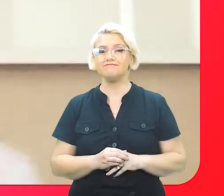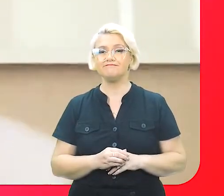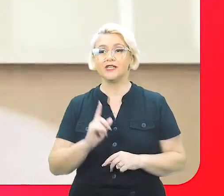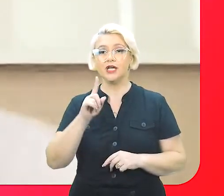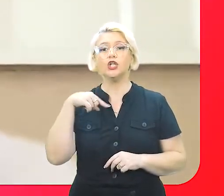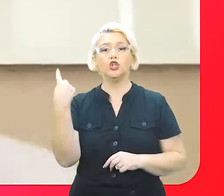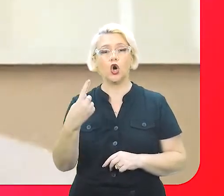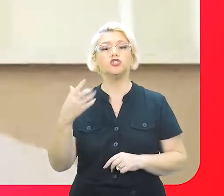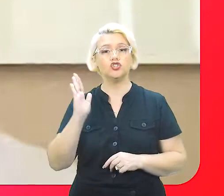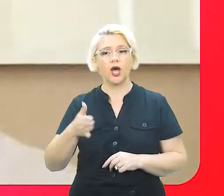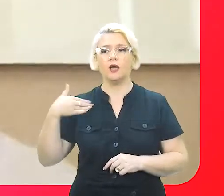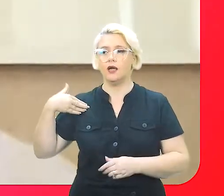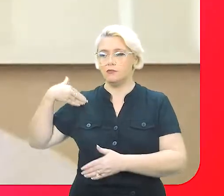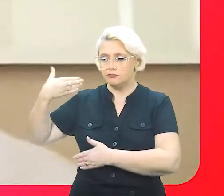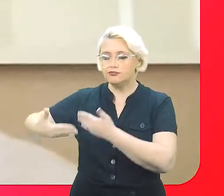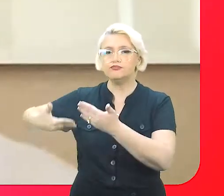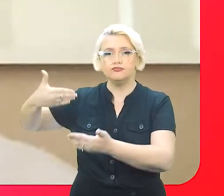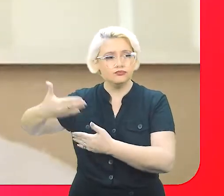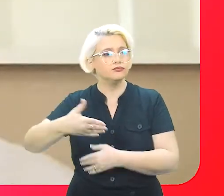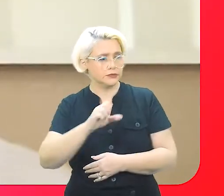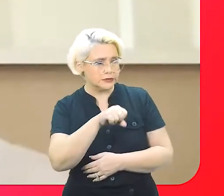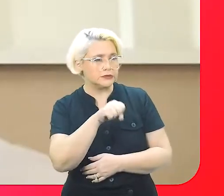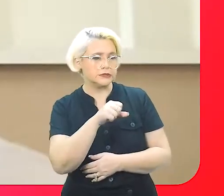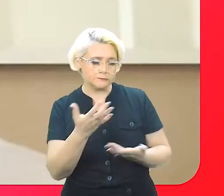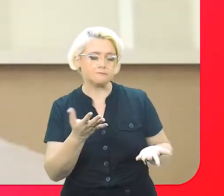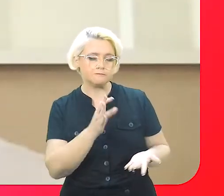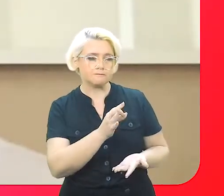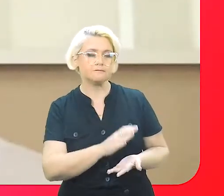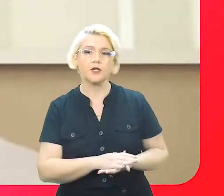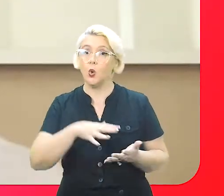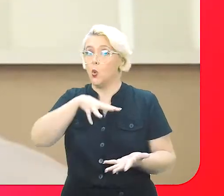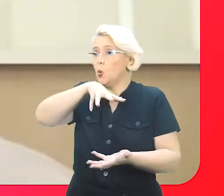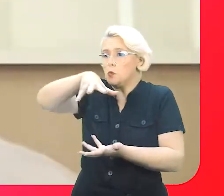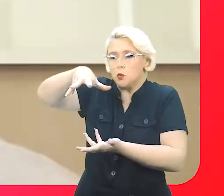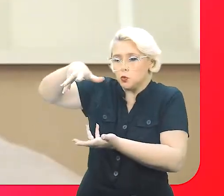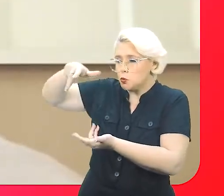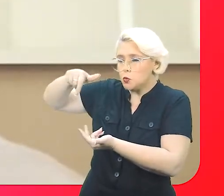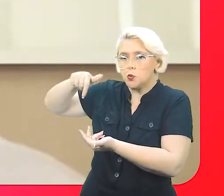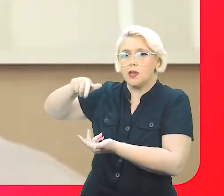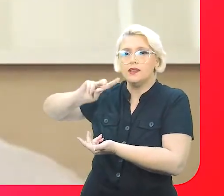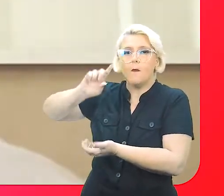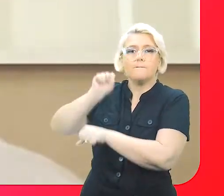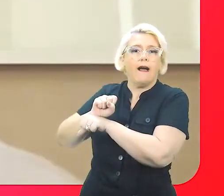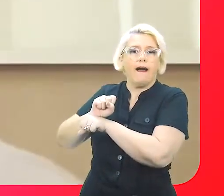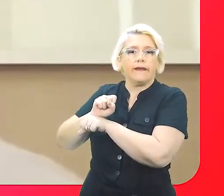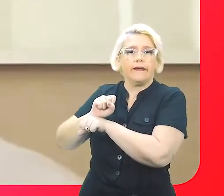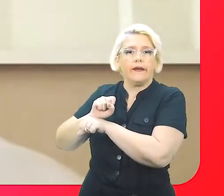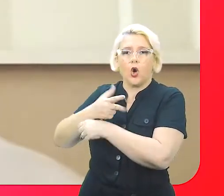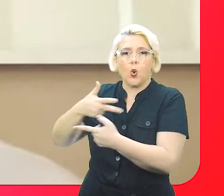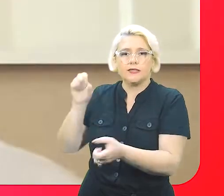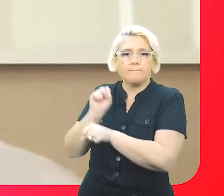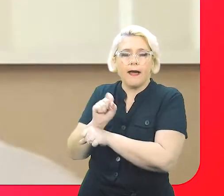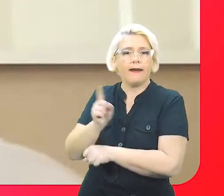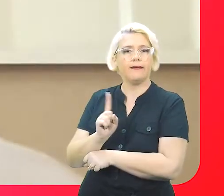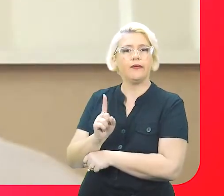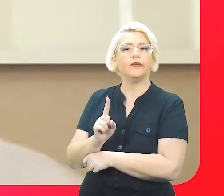a gente avança, não é? Sim. O mundo não para, as coisas não